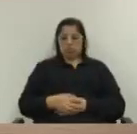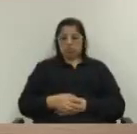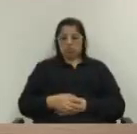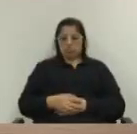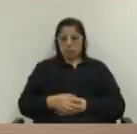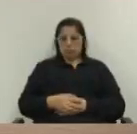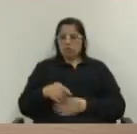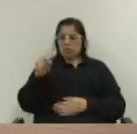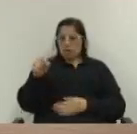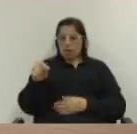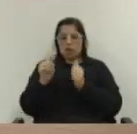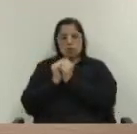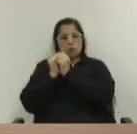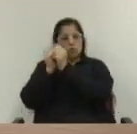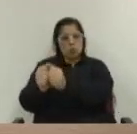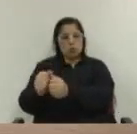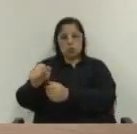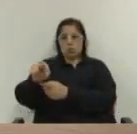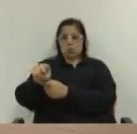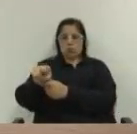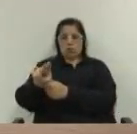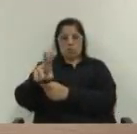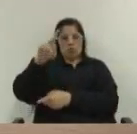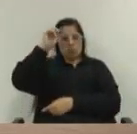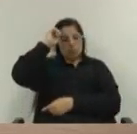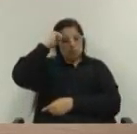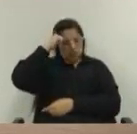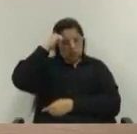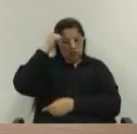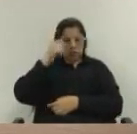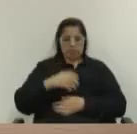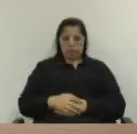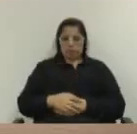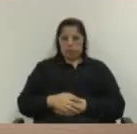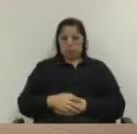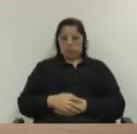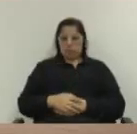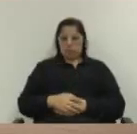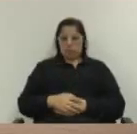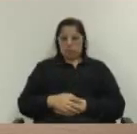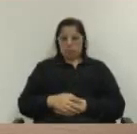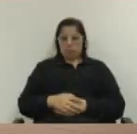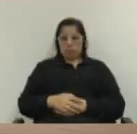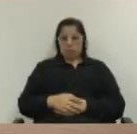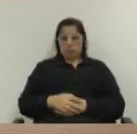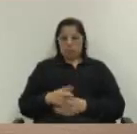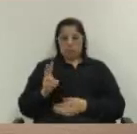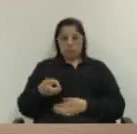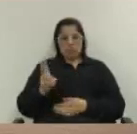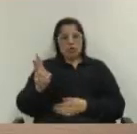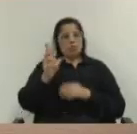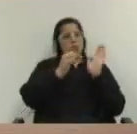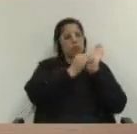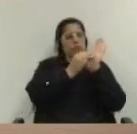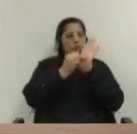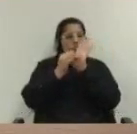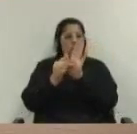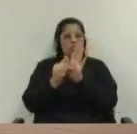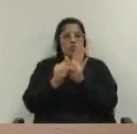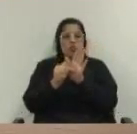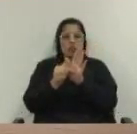seus irmãos negros em pleno entrincheiramento na frente sul, descrevendo a página mais